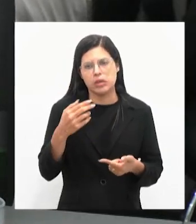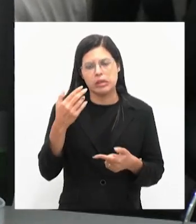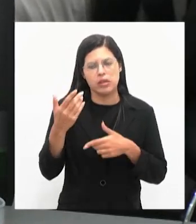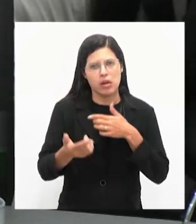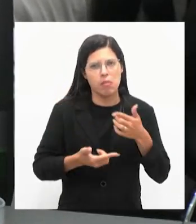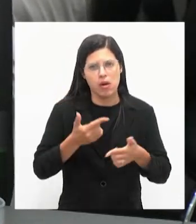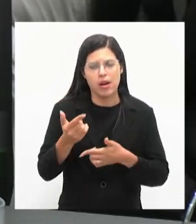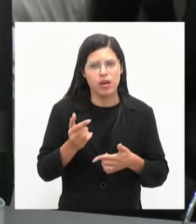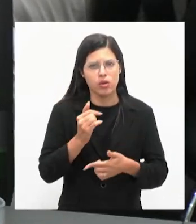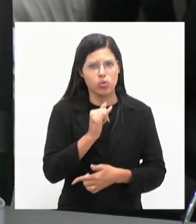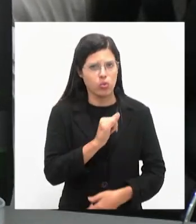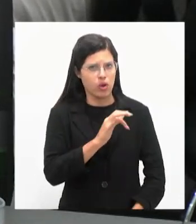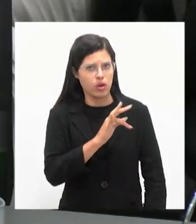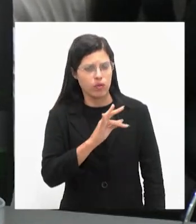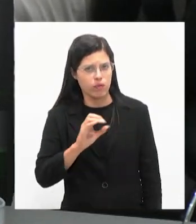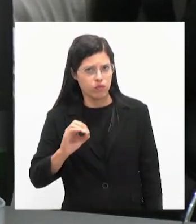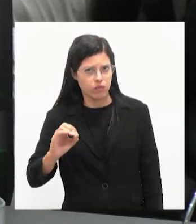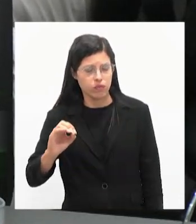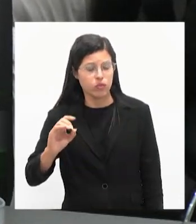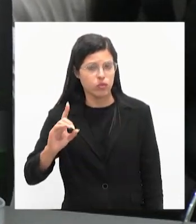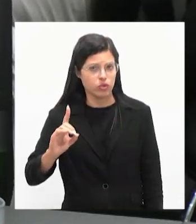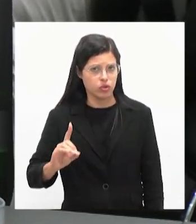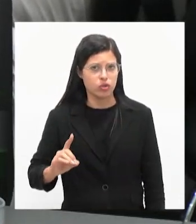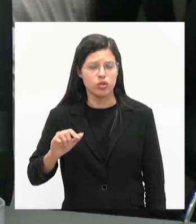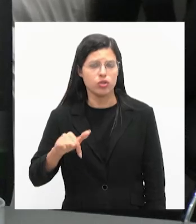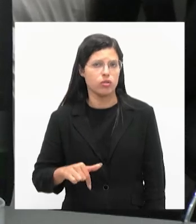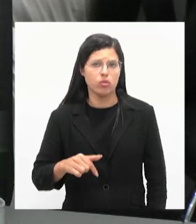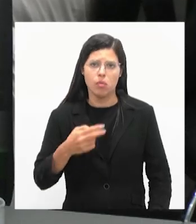ser prejudicado. Então, a gente entende essa...